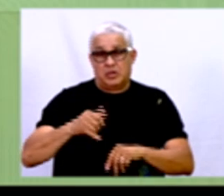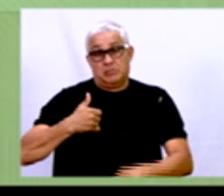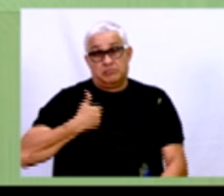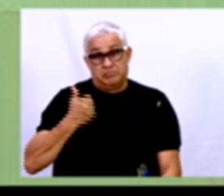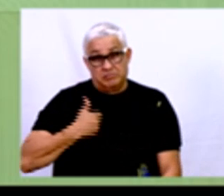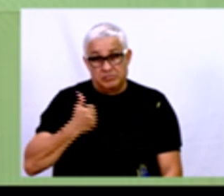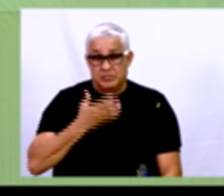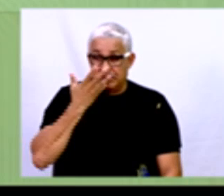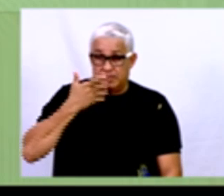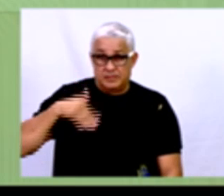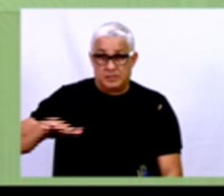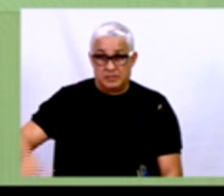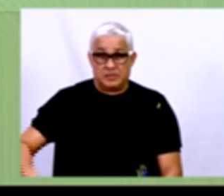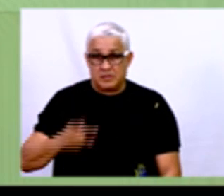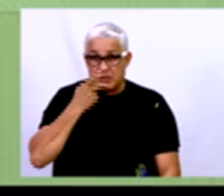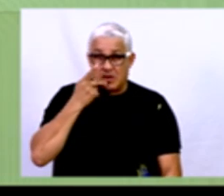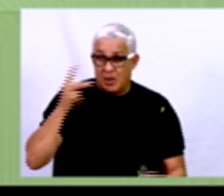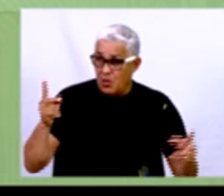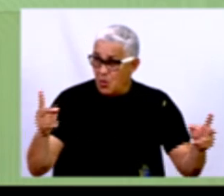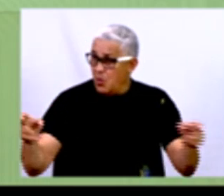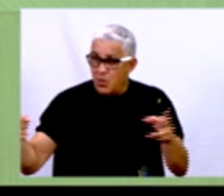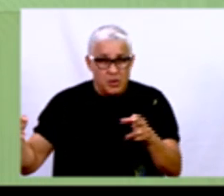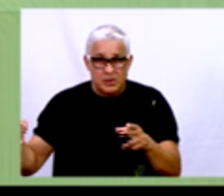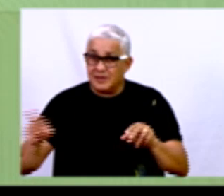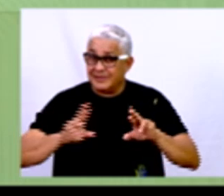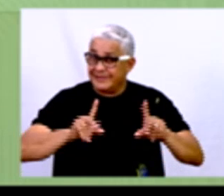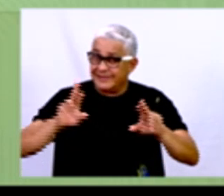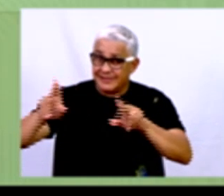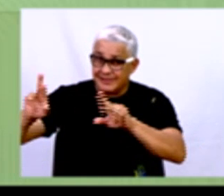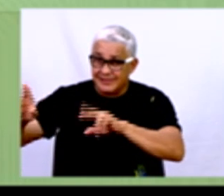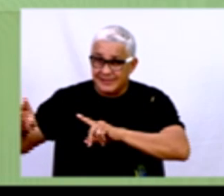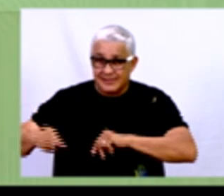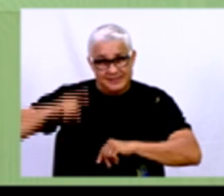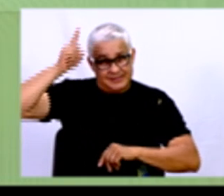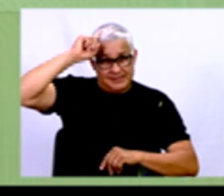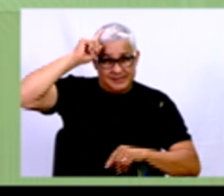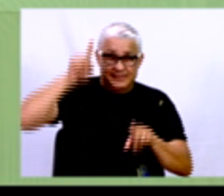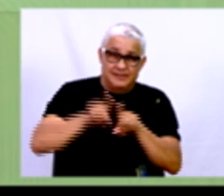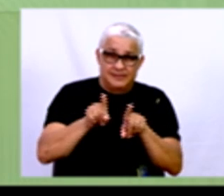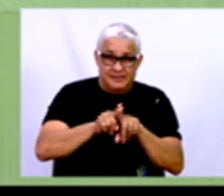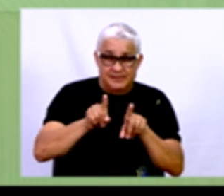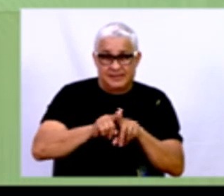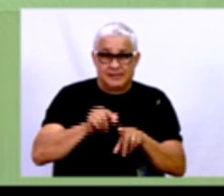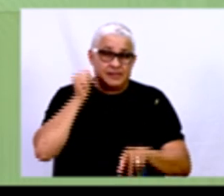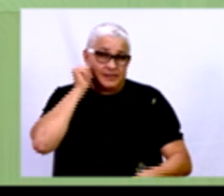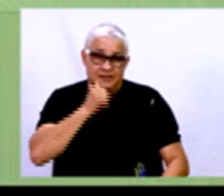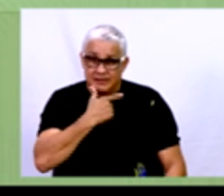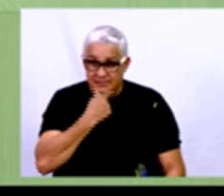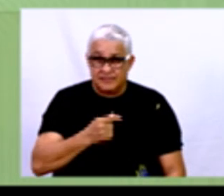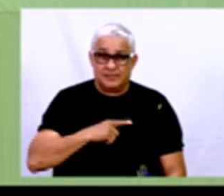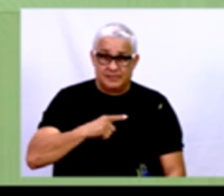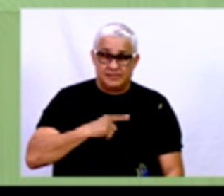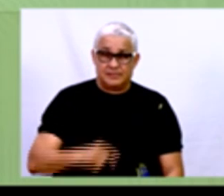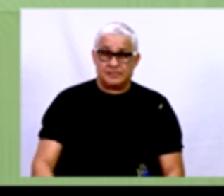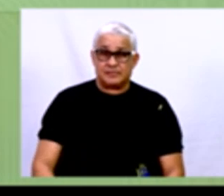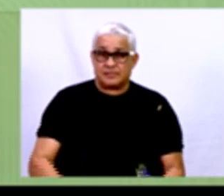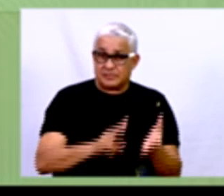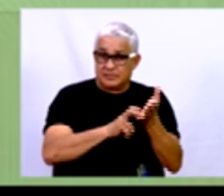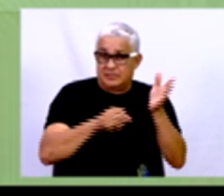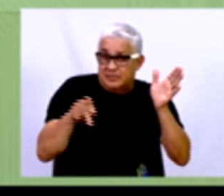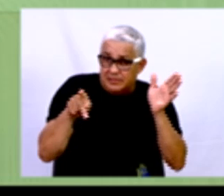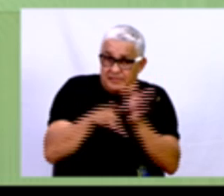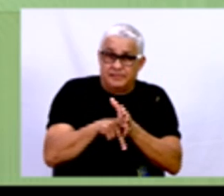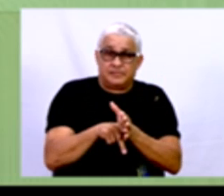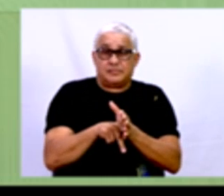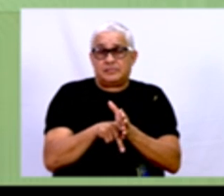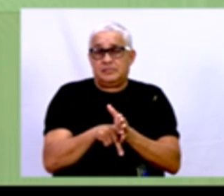né? As crianças não falam da mesma maneira que os idosos, por exemplo. O sexo, existe um vocabulário específico,